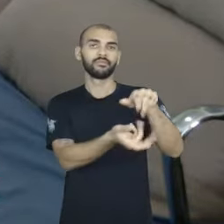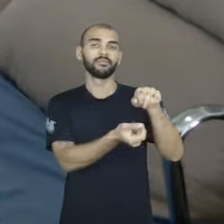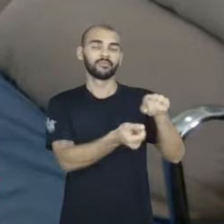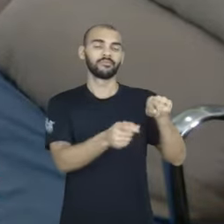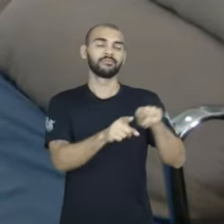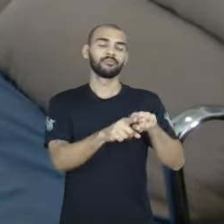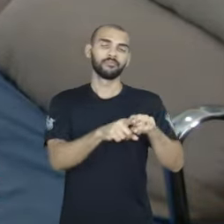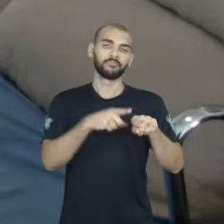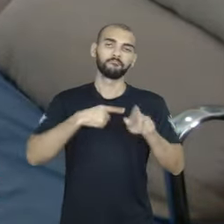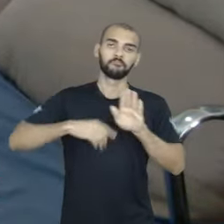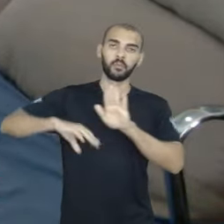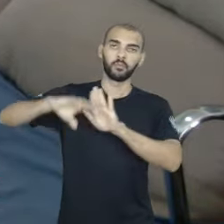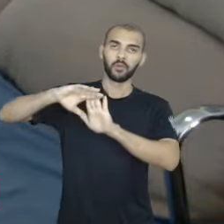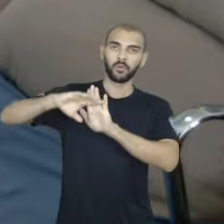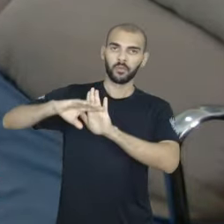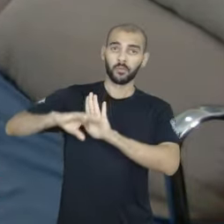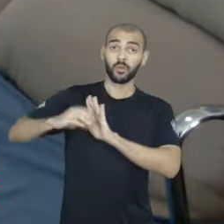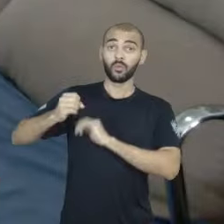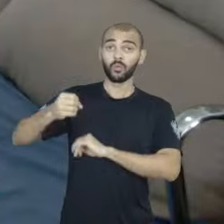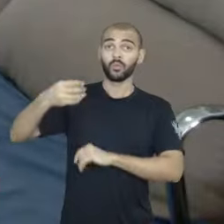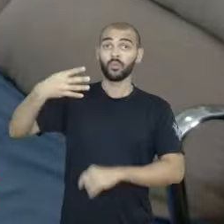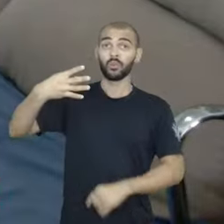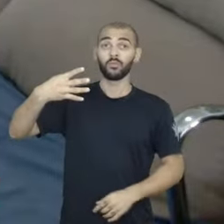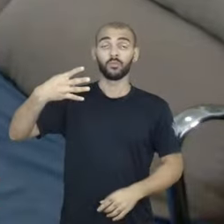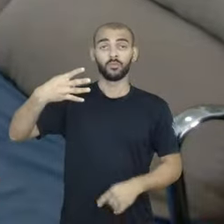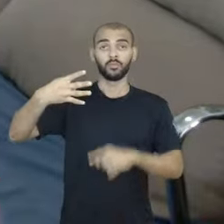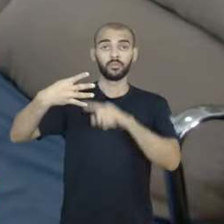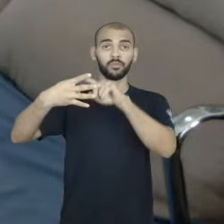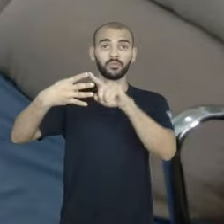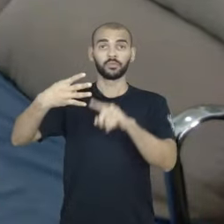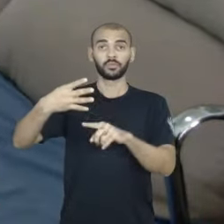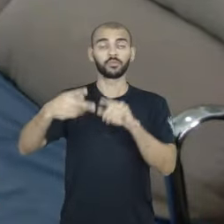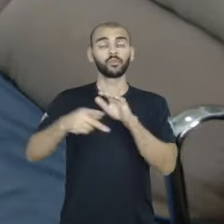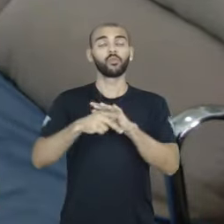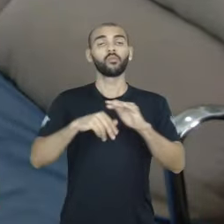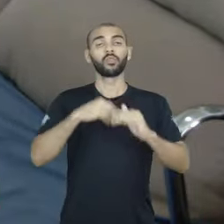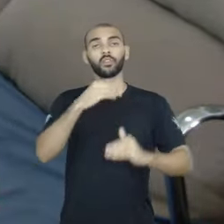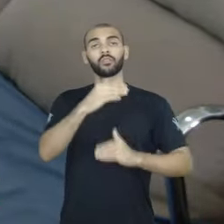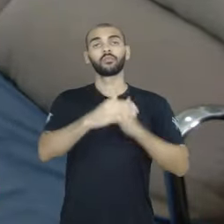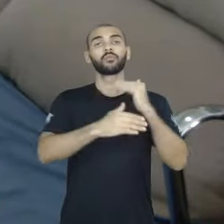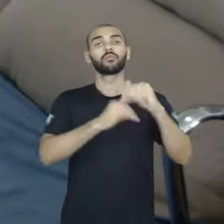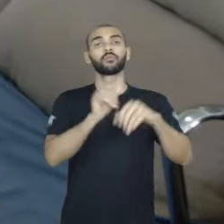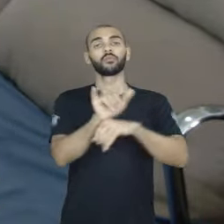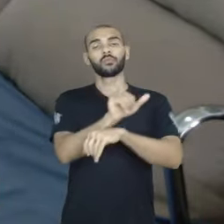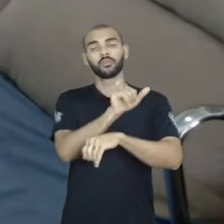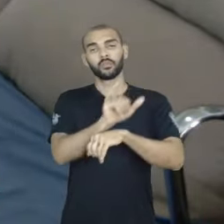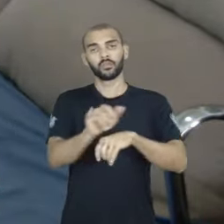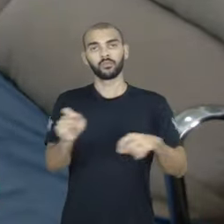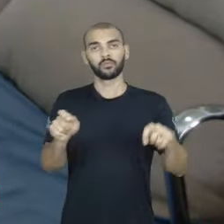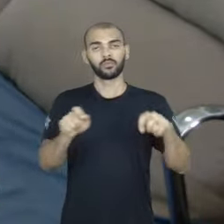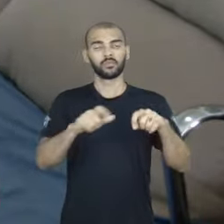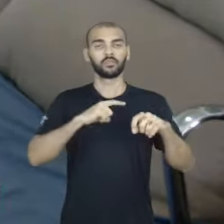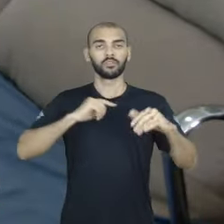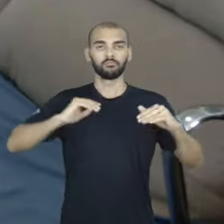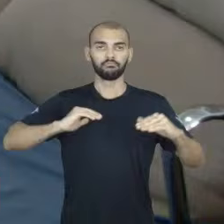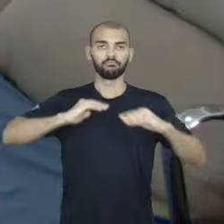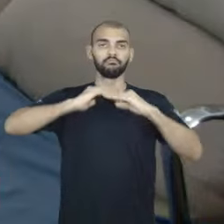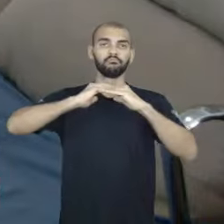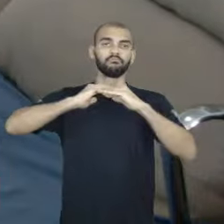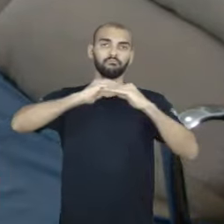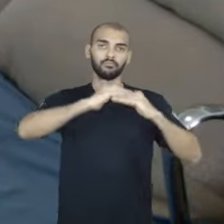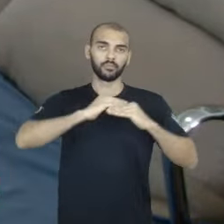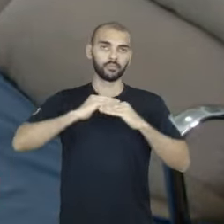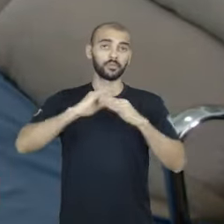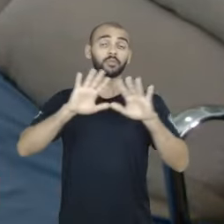com as diretrizes do nosso desenvolvimento estratégico, da nossa posição de construção de consenso dentro da diplomacia, mas a gente